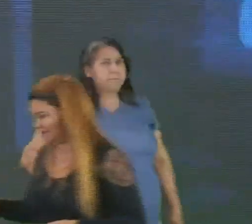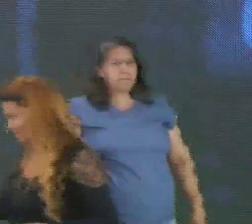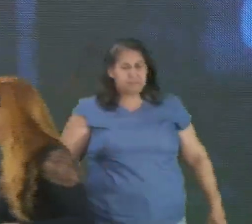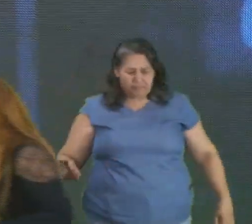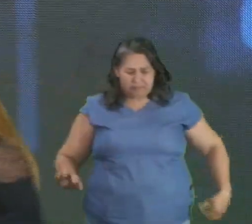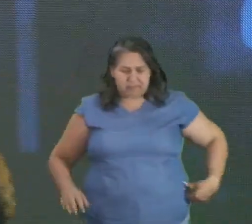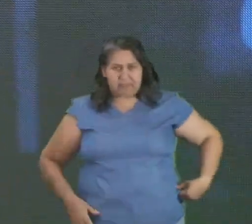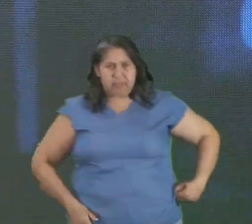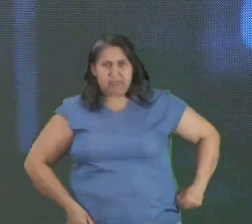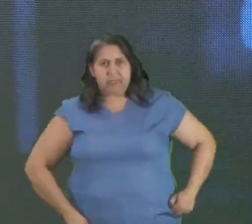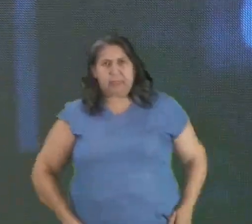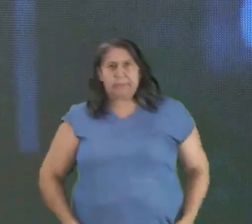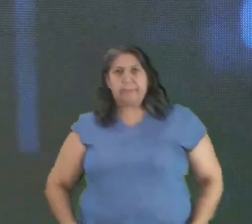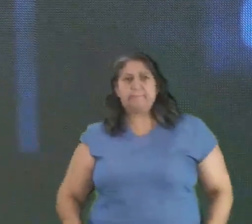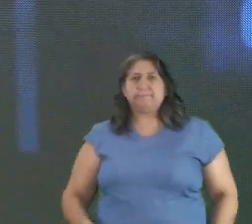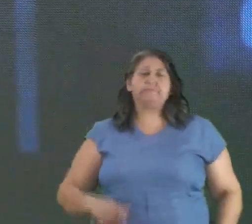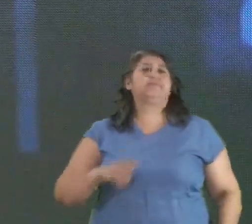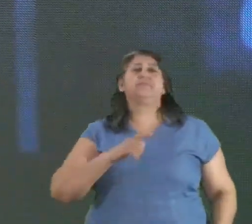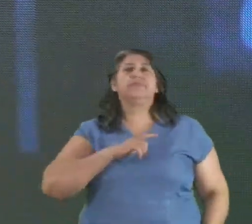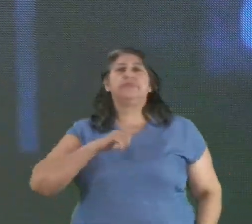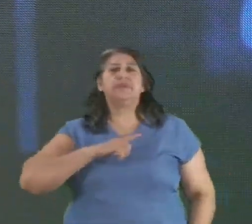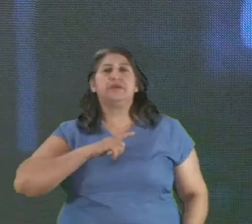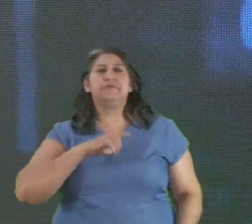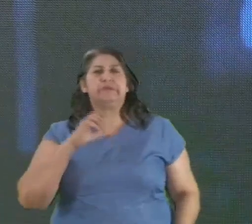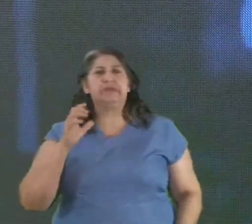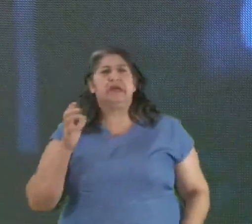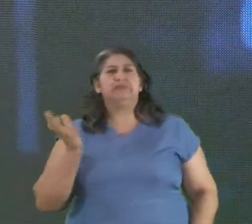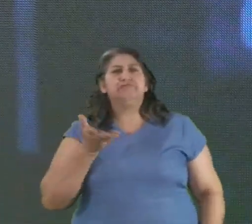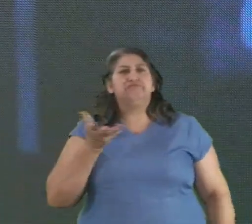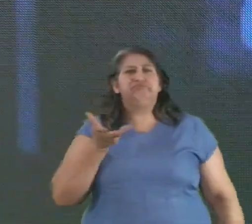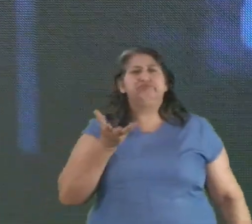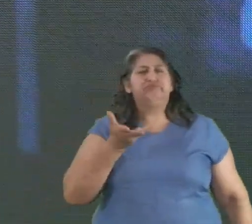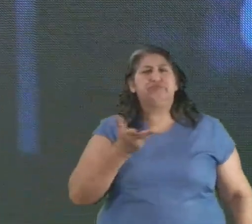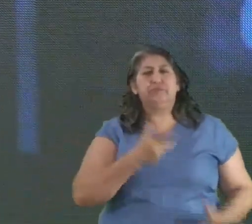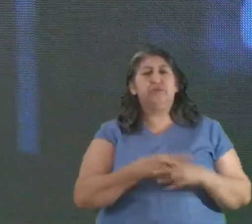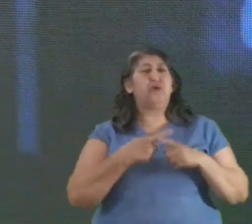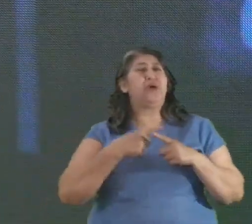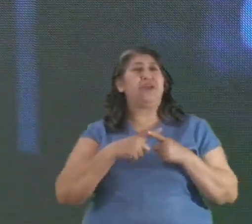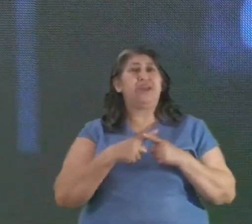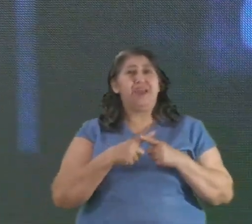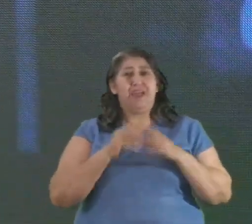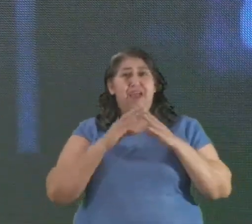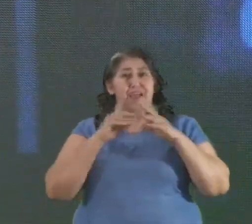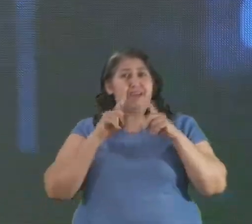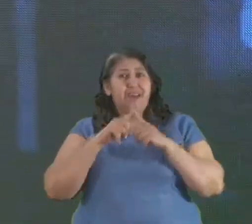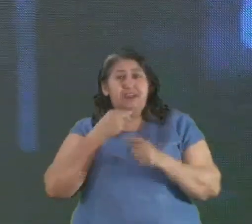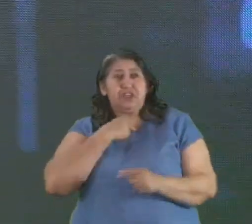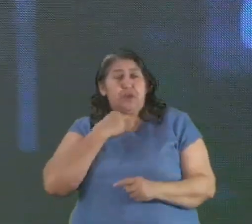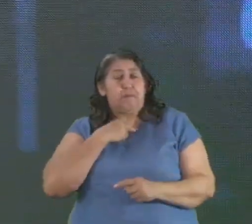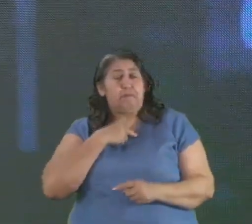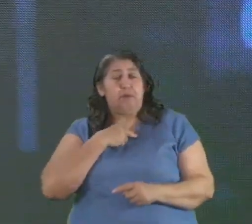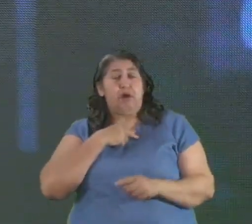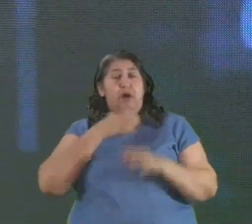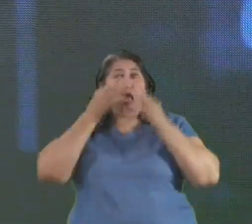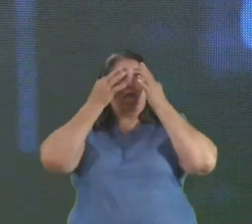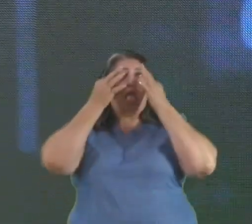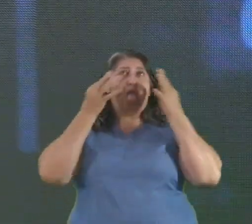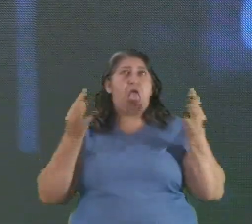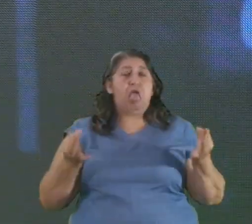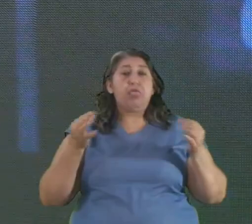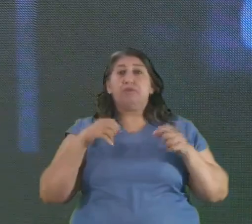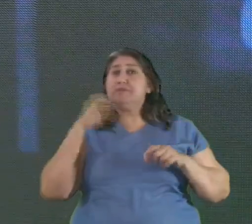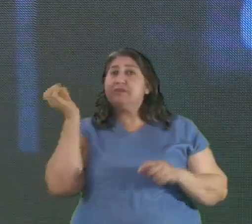evangelizar, temos que acelerar. A igreja de Jesus não pode dormir, não pode tosquenejar, temos